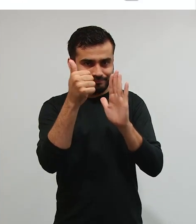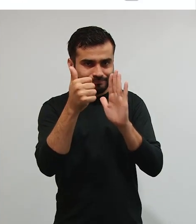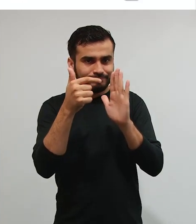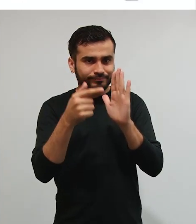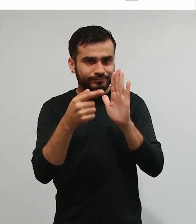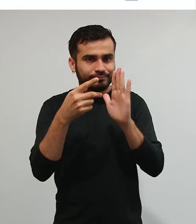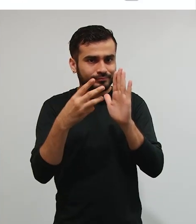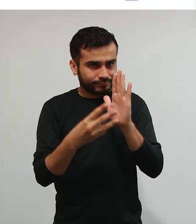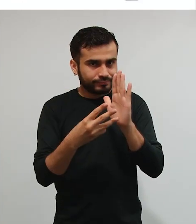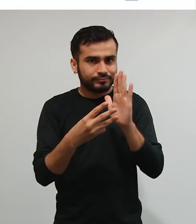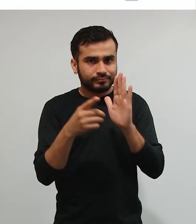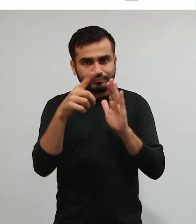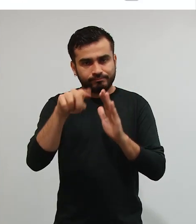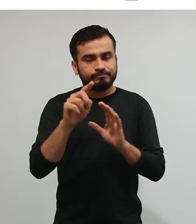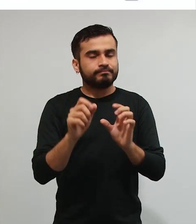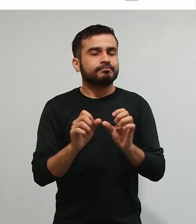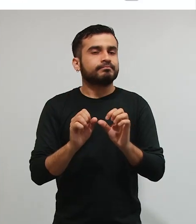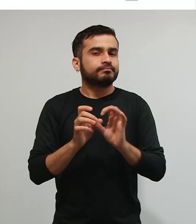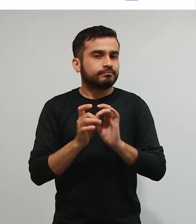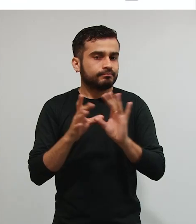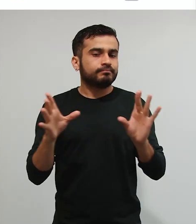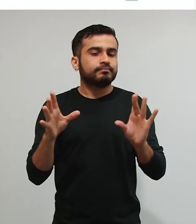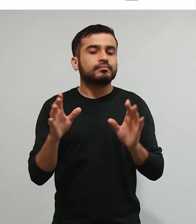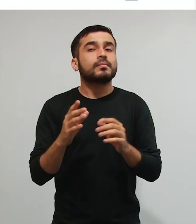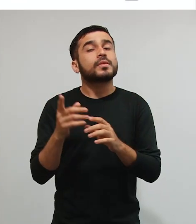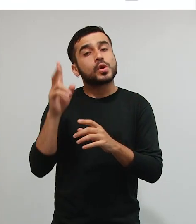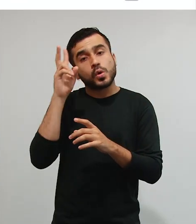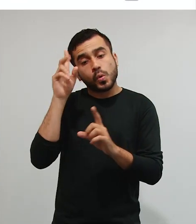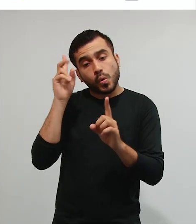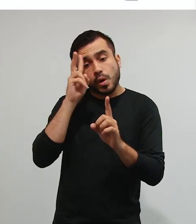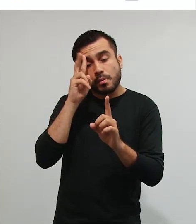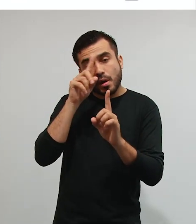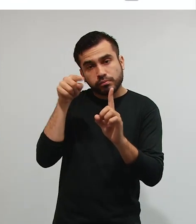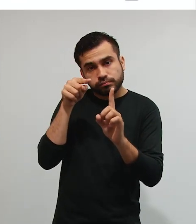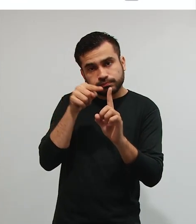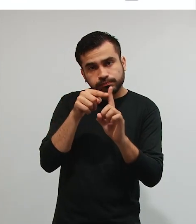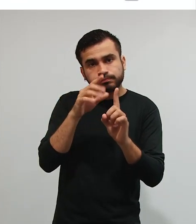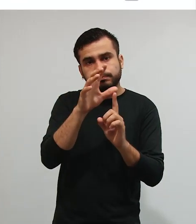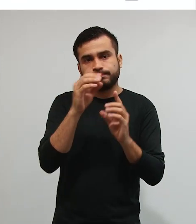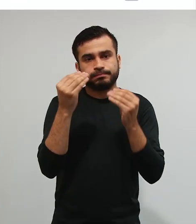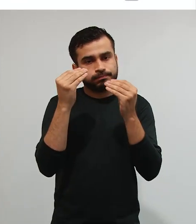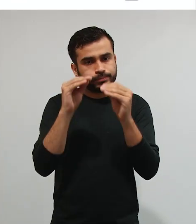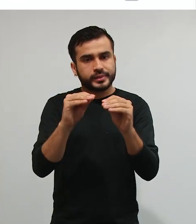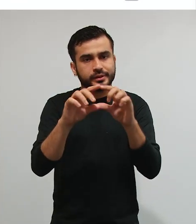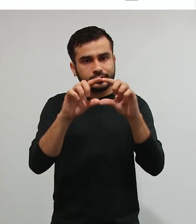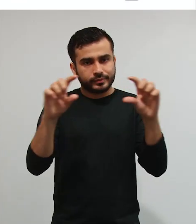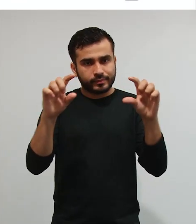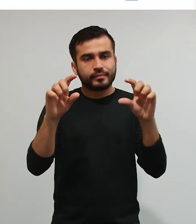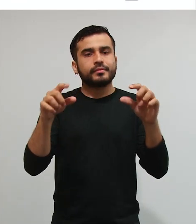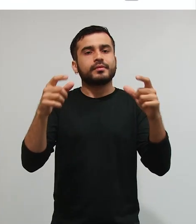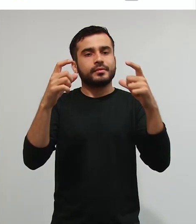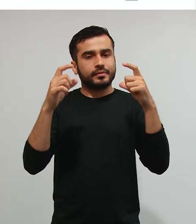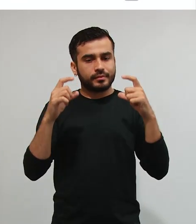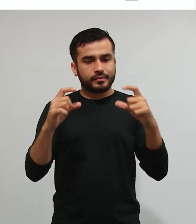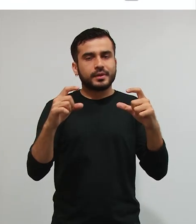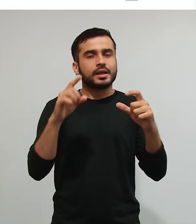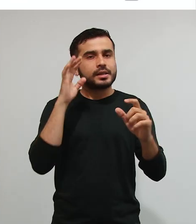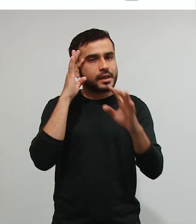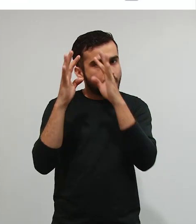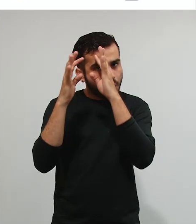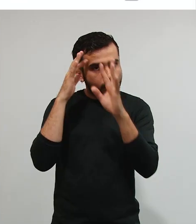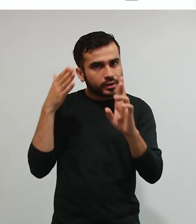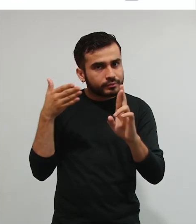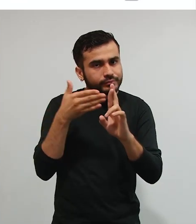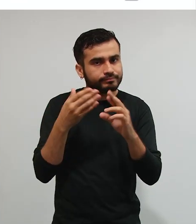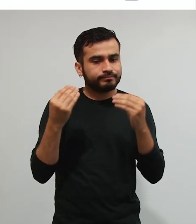das considerações provisórias. Momento do resgate do objetivo, momento de retomada do referencial teórico